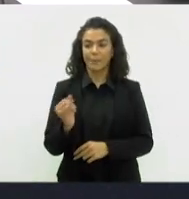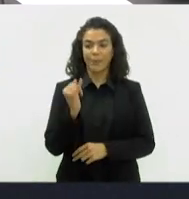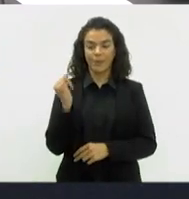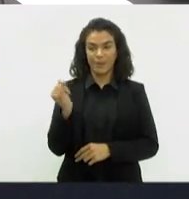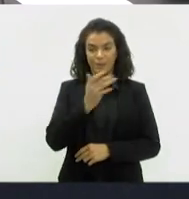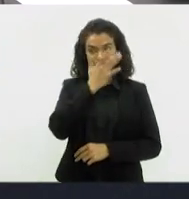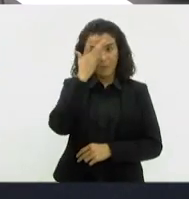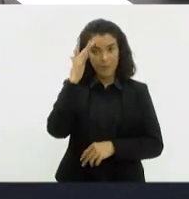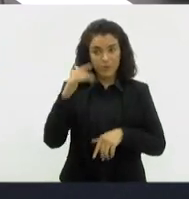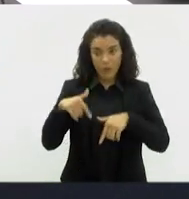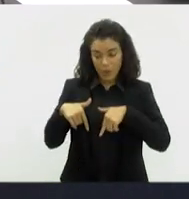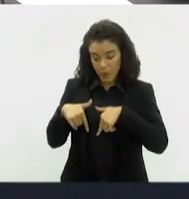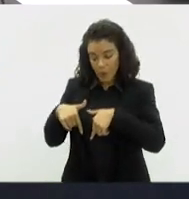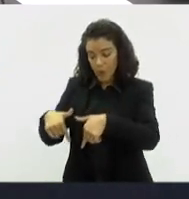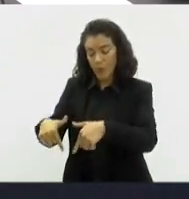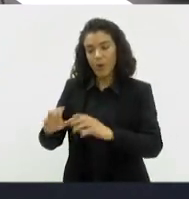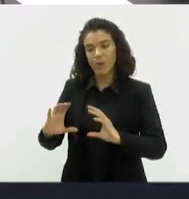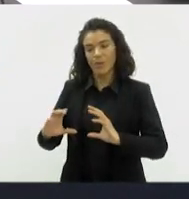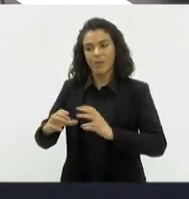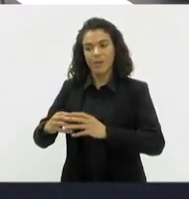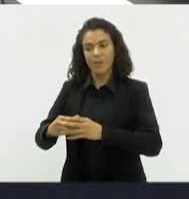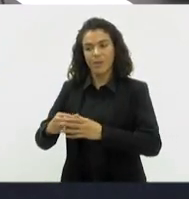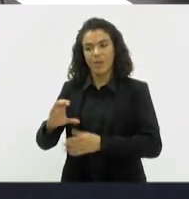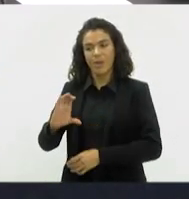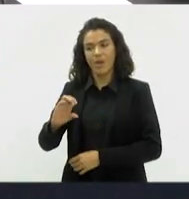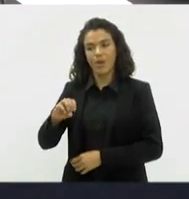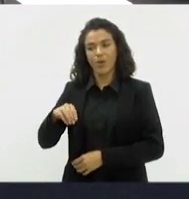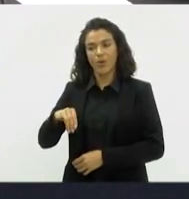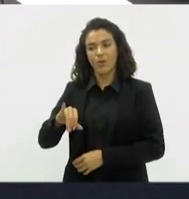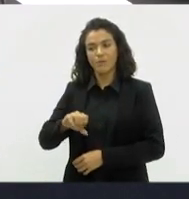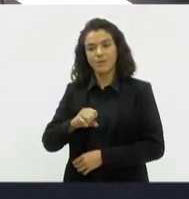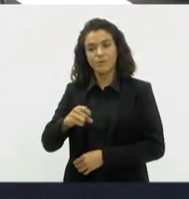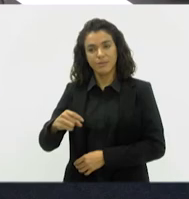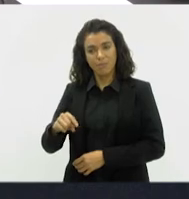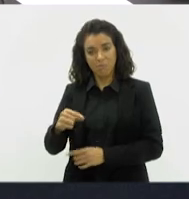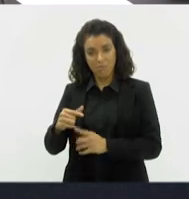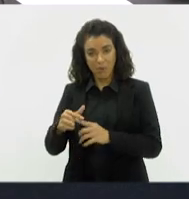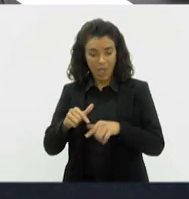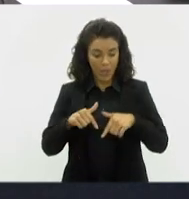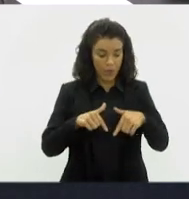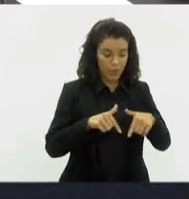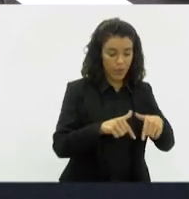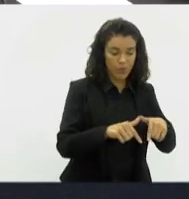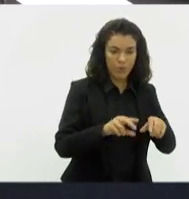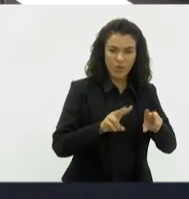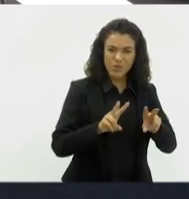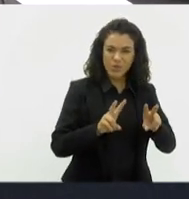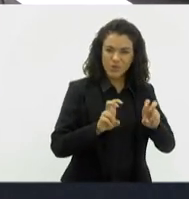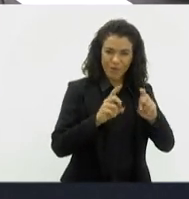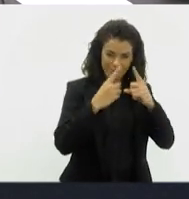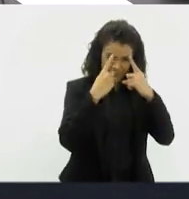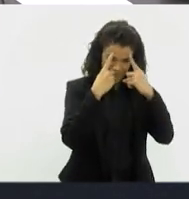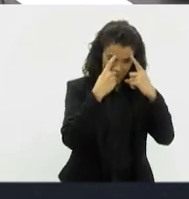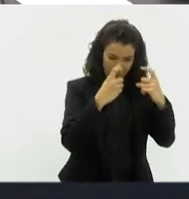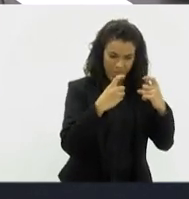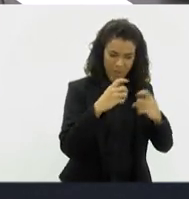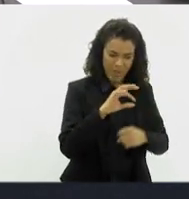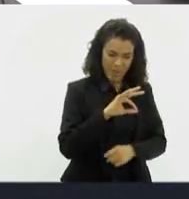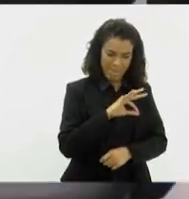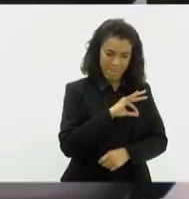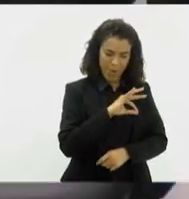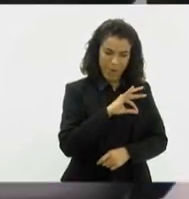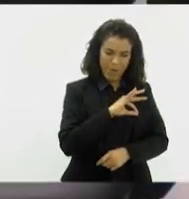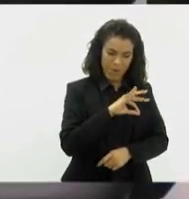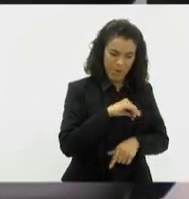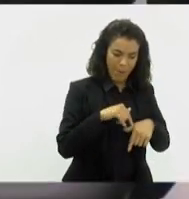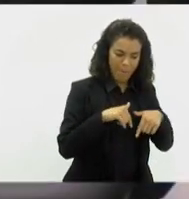alguém atuando, inclusive, na comissão. Porque se for para atuar só em violência de policiais, a gente está sendo